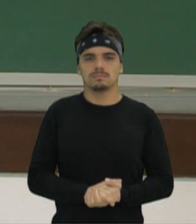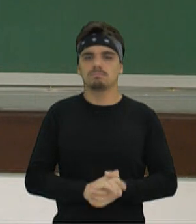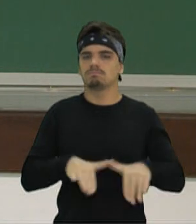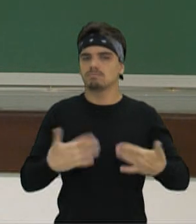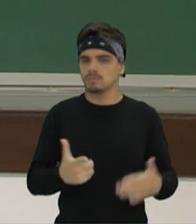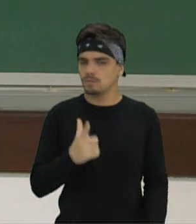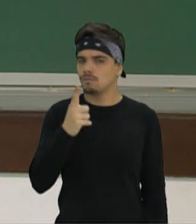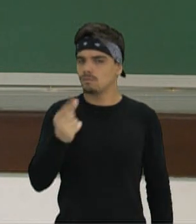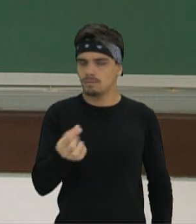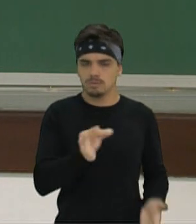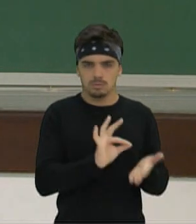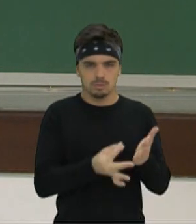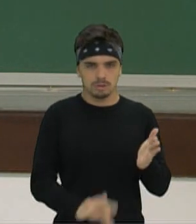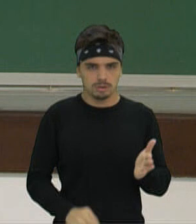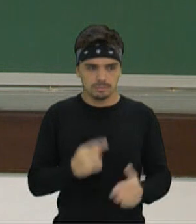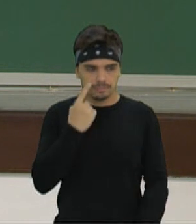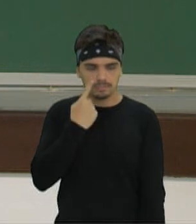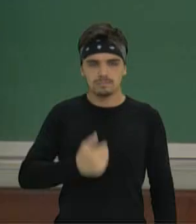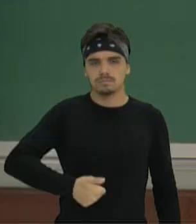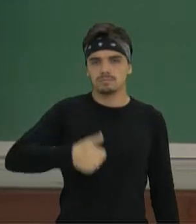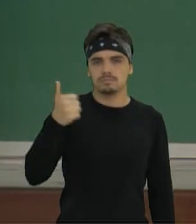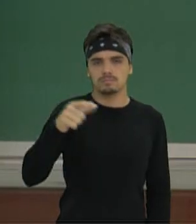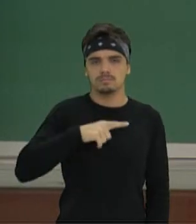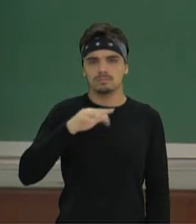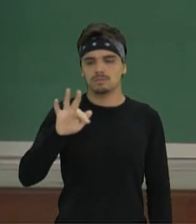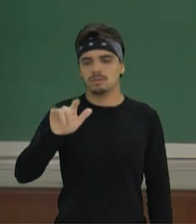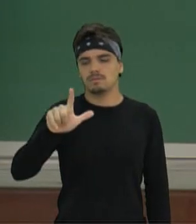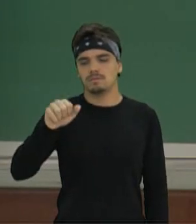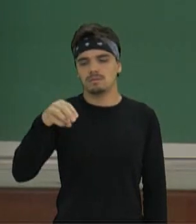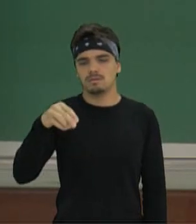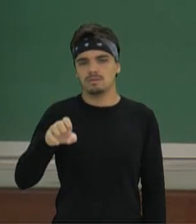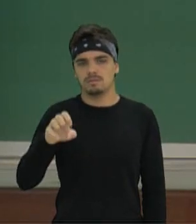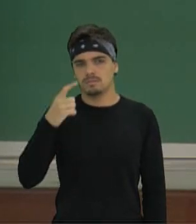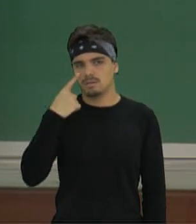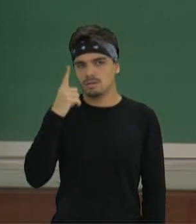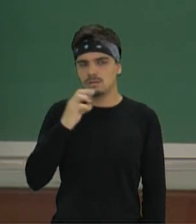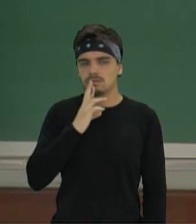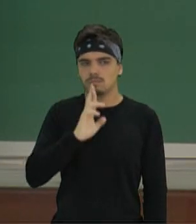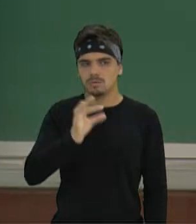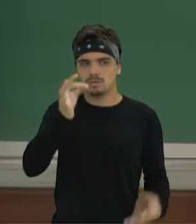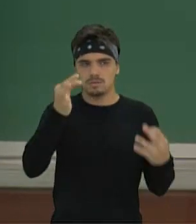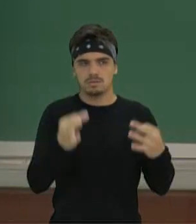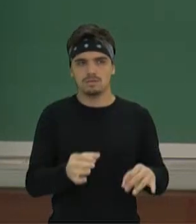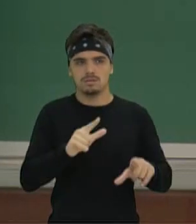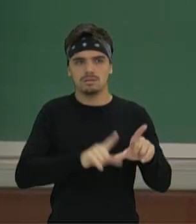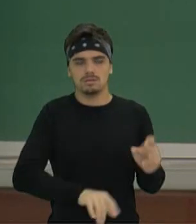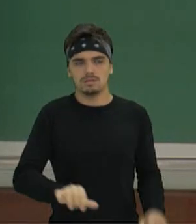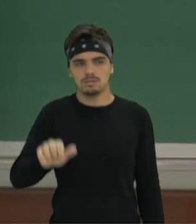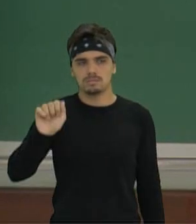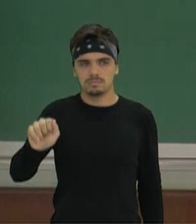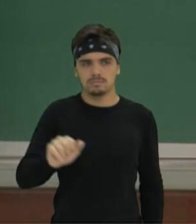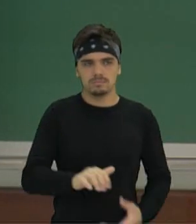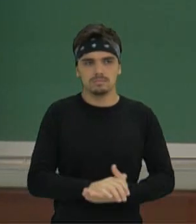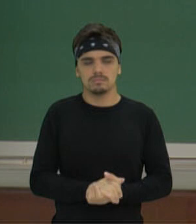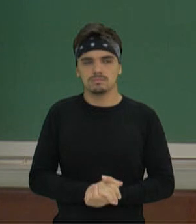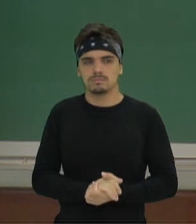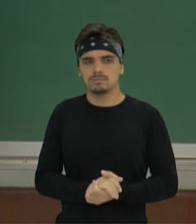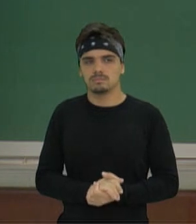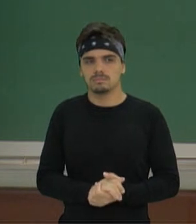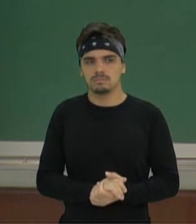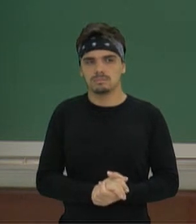Vamos corrigir, pessoal? Número 1, flame is, a resposta correta é a letra A. The